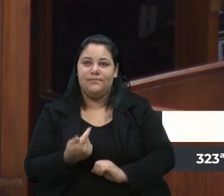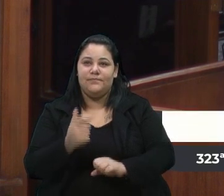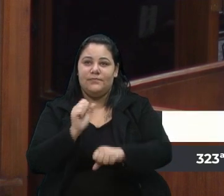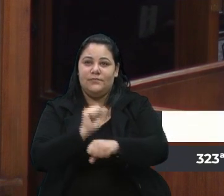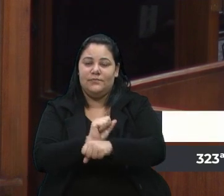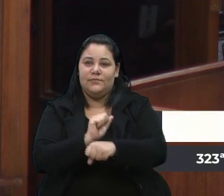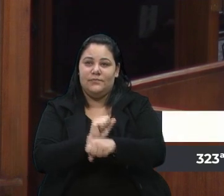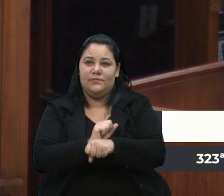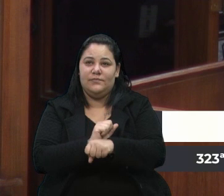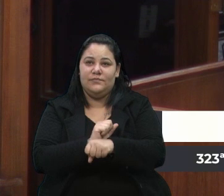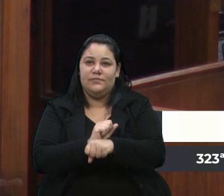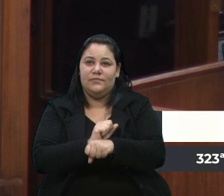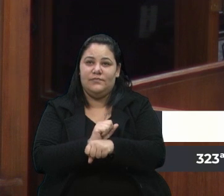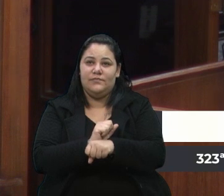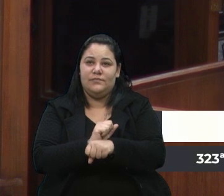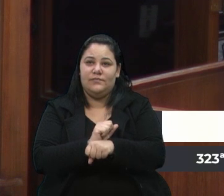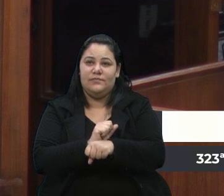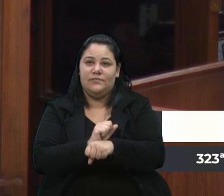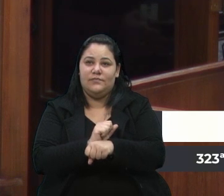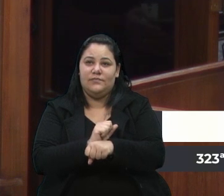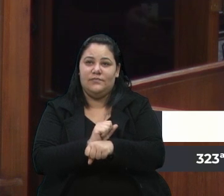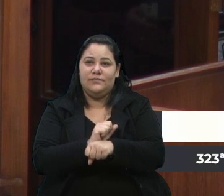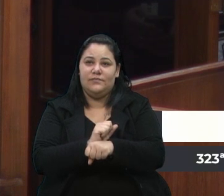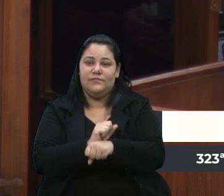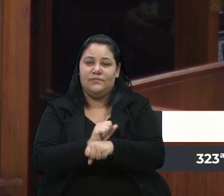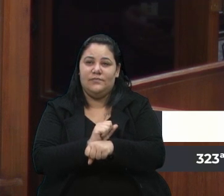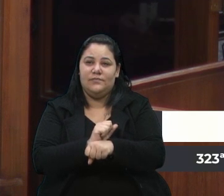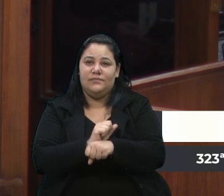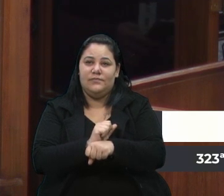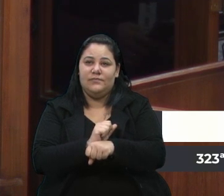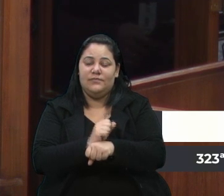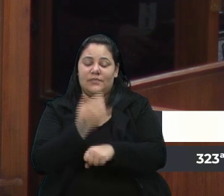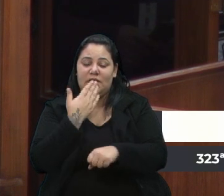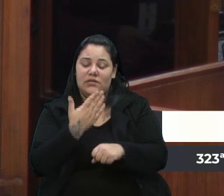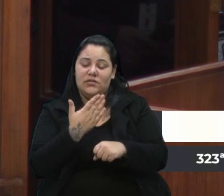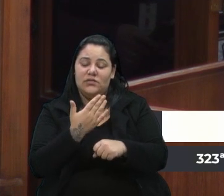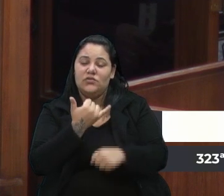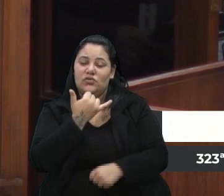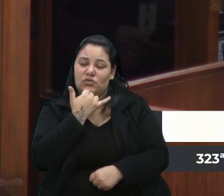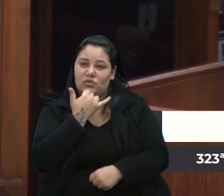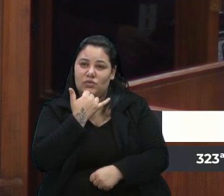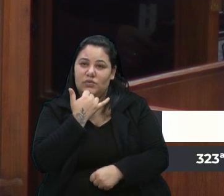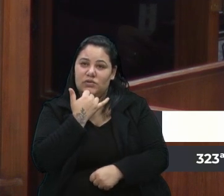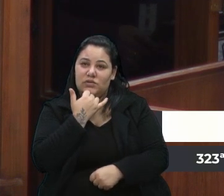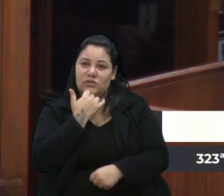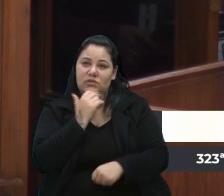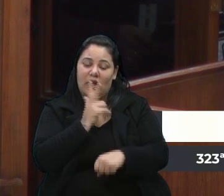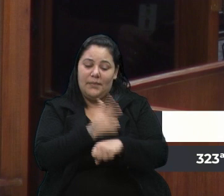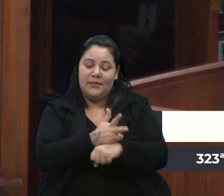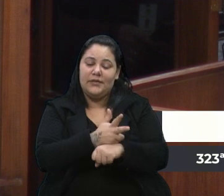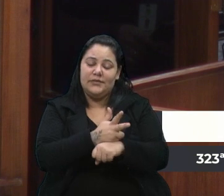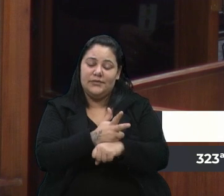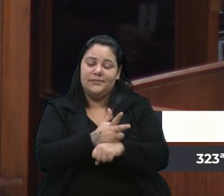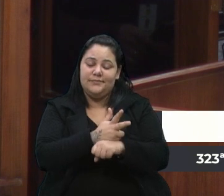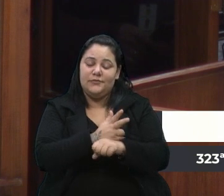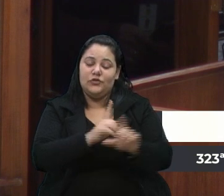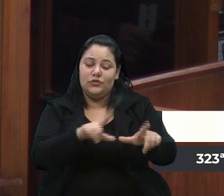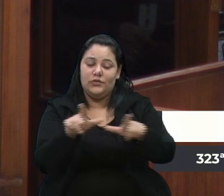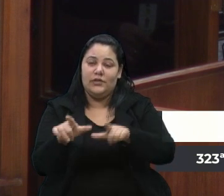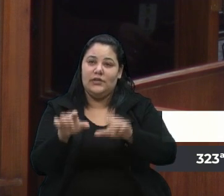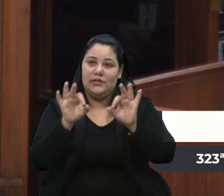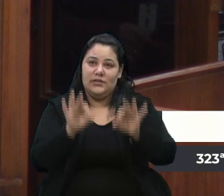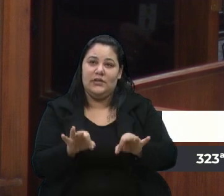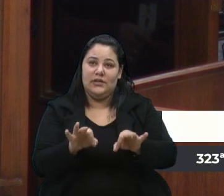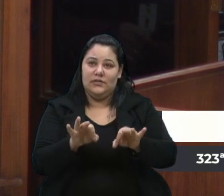que a web se retrate né se retrate aí nos meios de imprensa e nos canais corretos aí com a